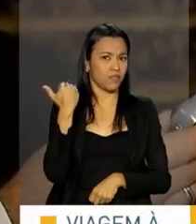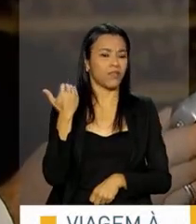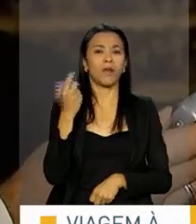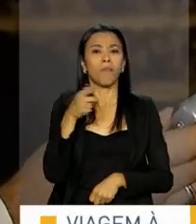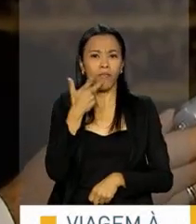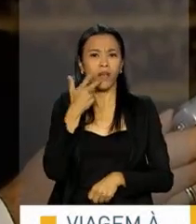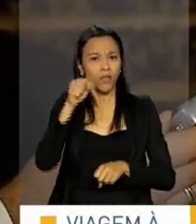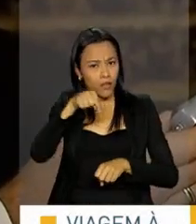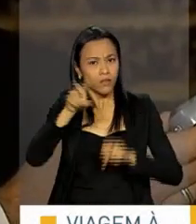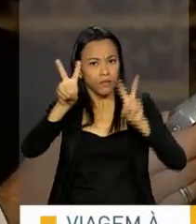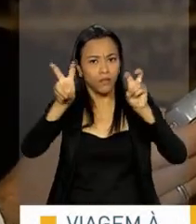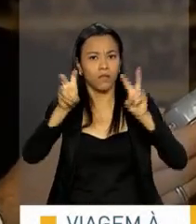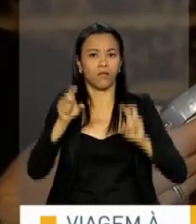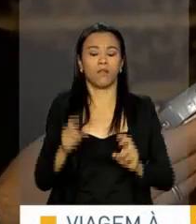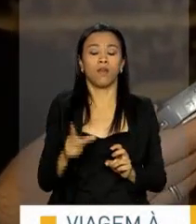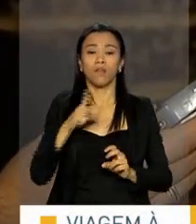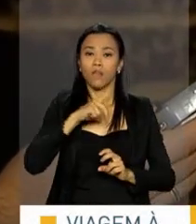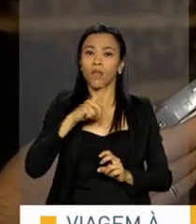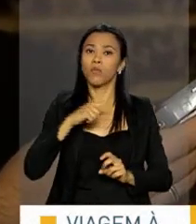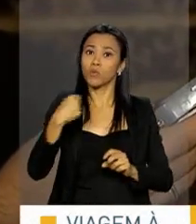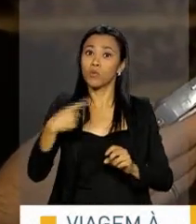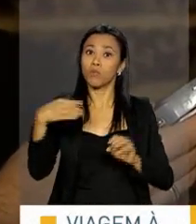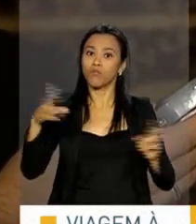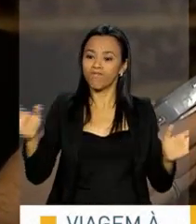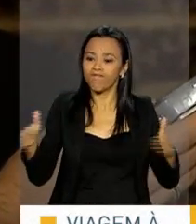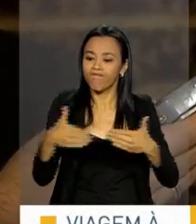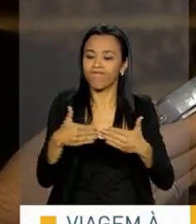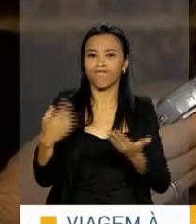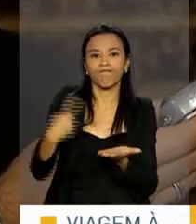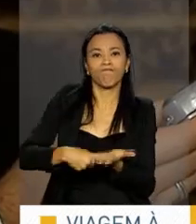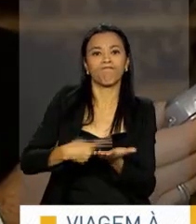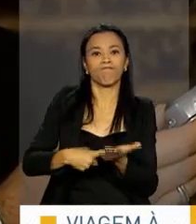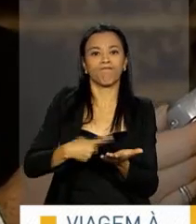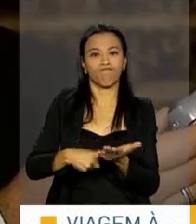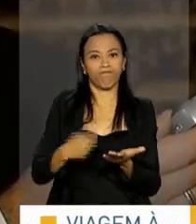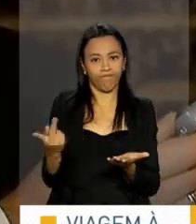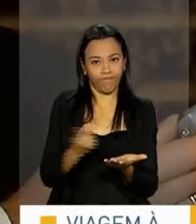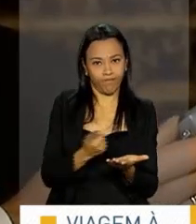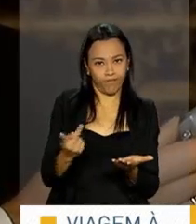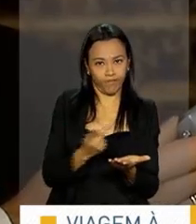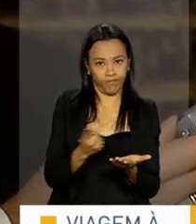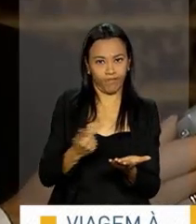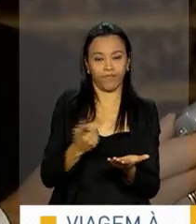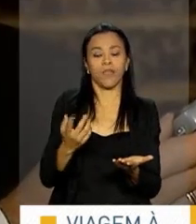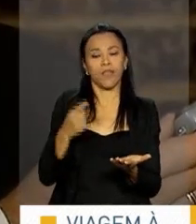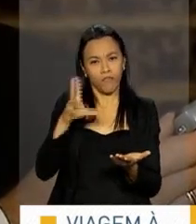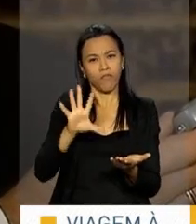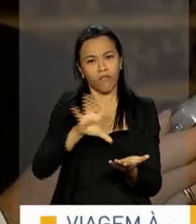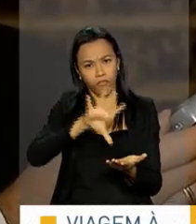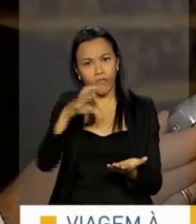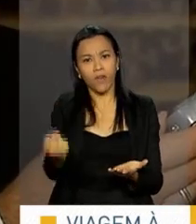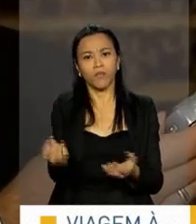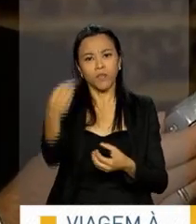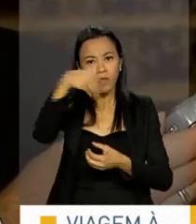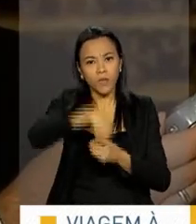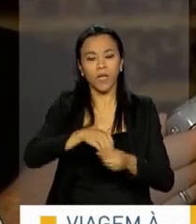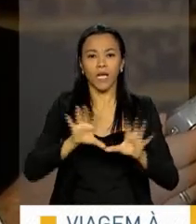tratar disso. Temos um programa de cooperação e nós vamos incluir isso no âmbito dos BRICS,